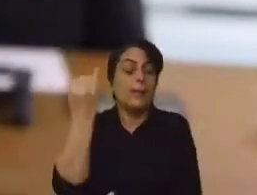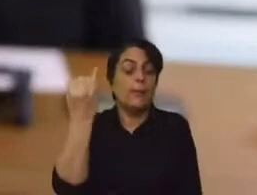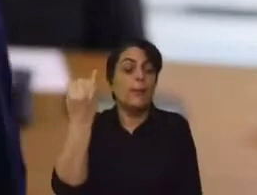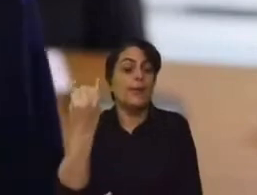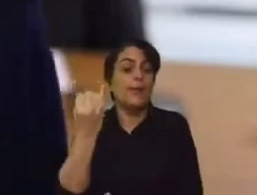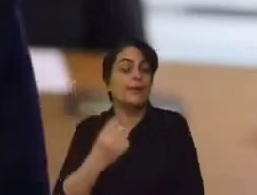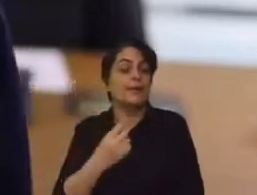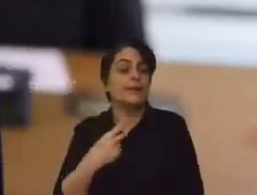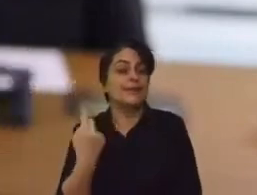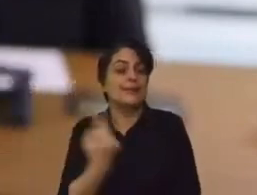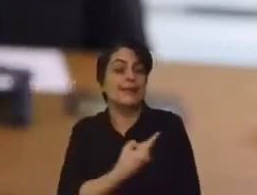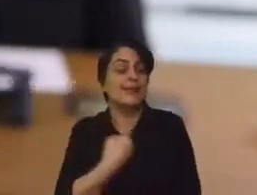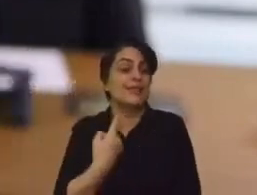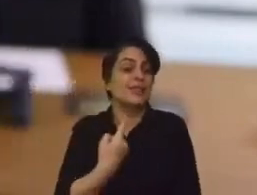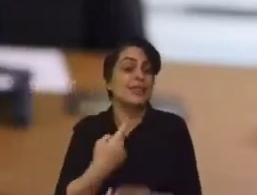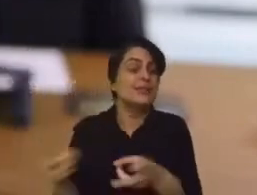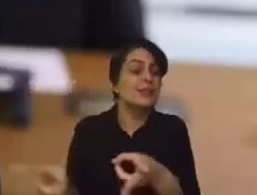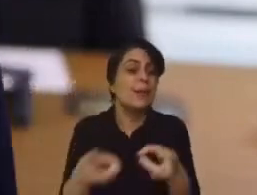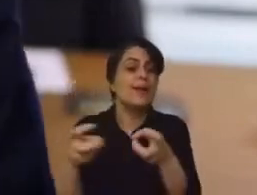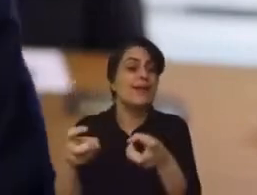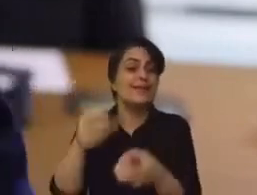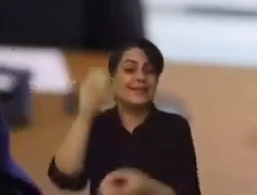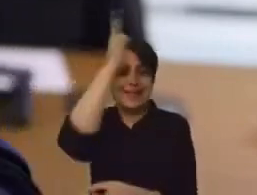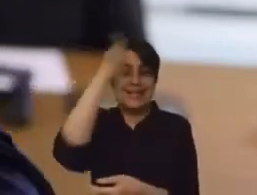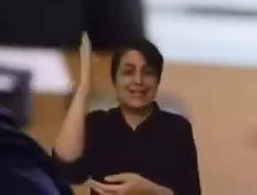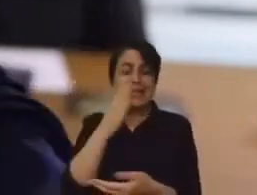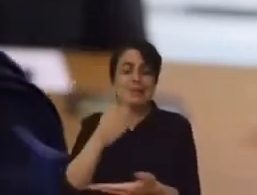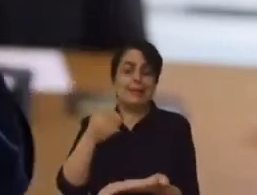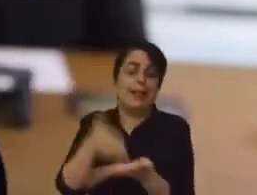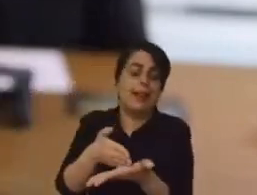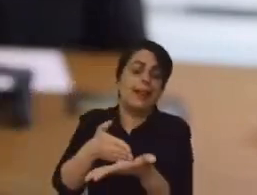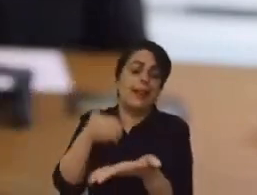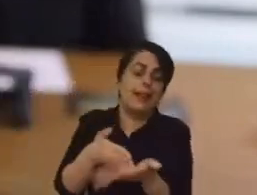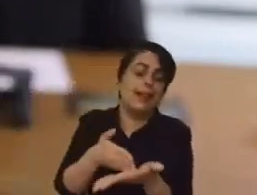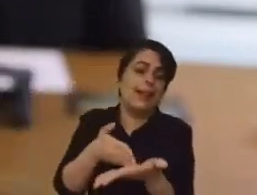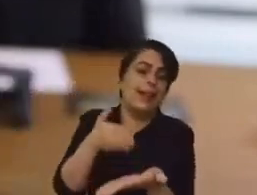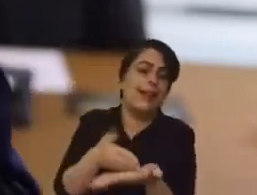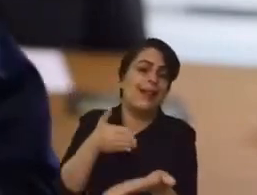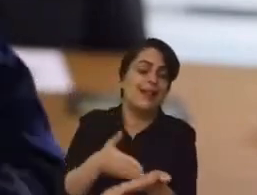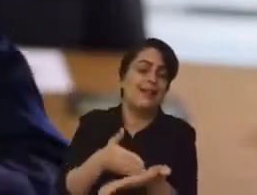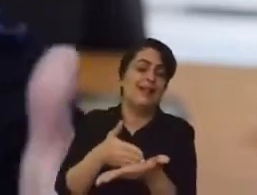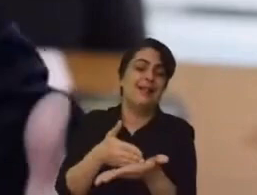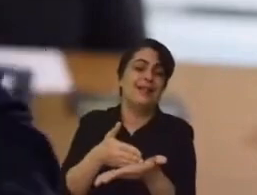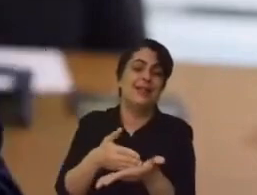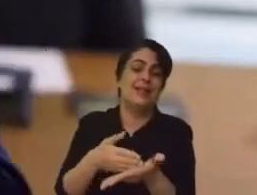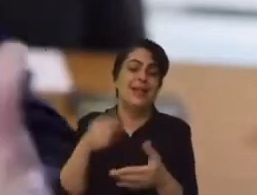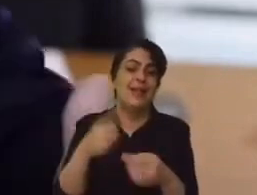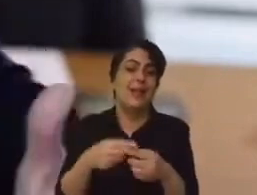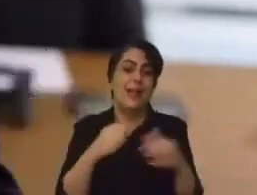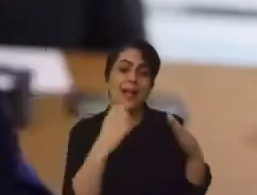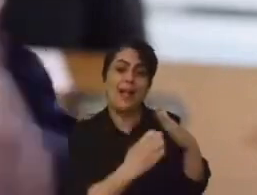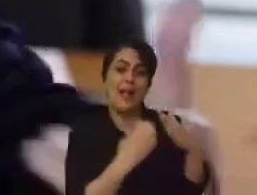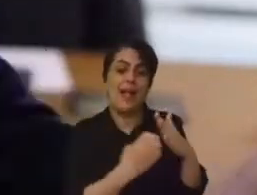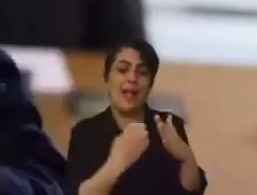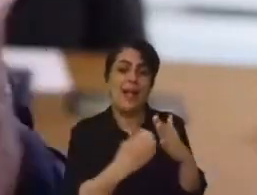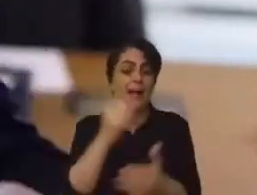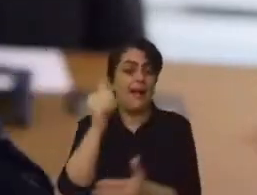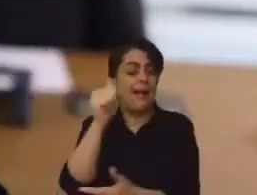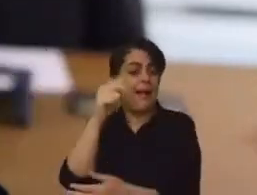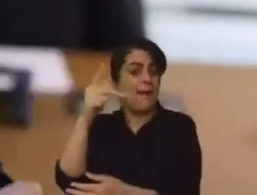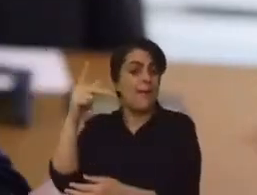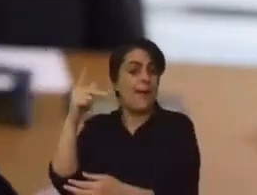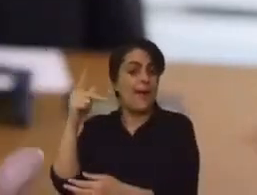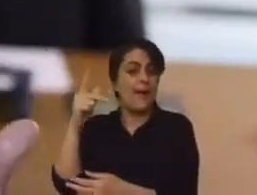que o Brasil está atrasado nisso, e que essa indústria dos aplicativos estão consumindo a energia da